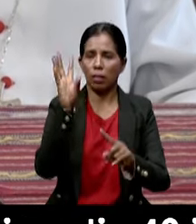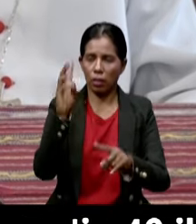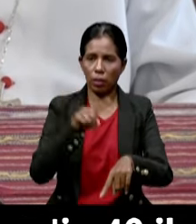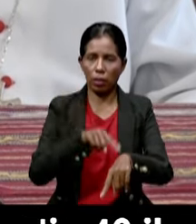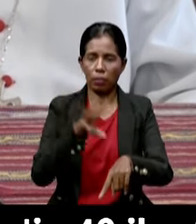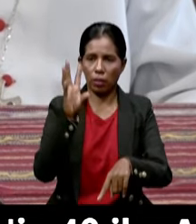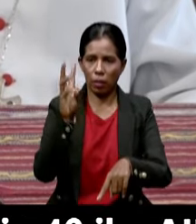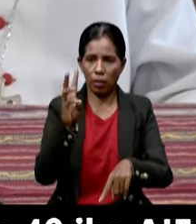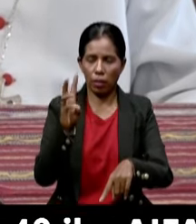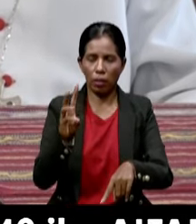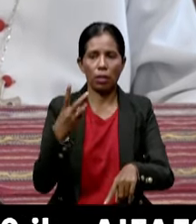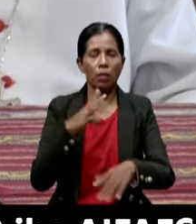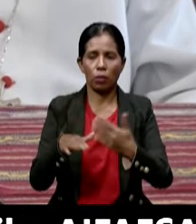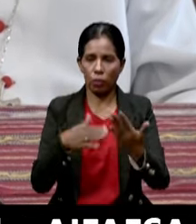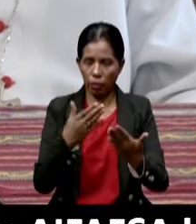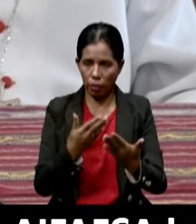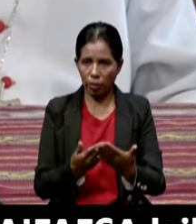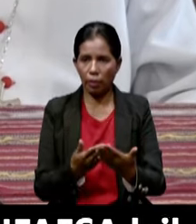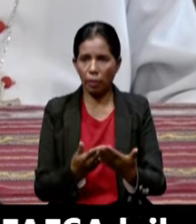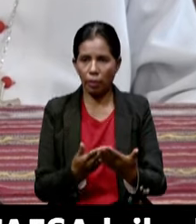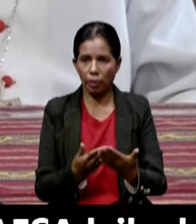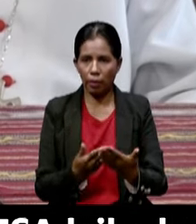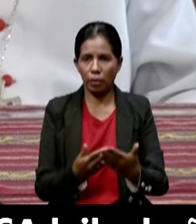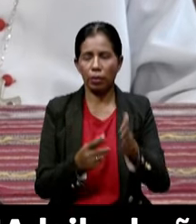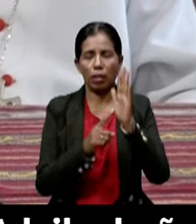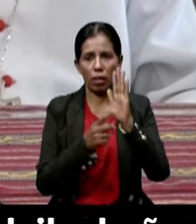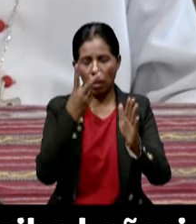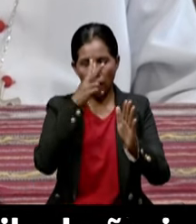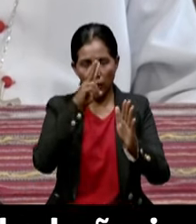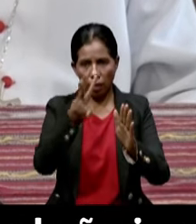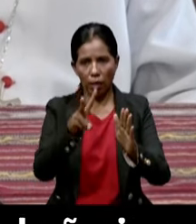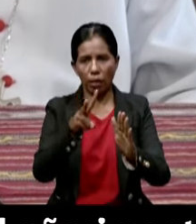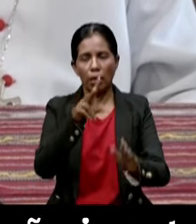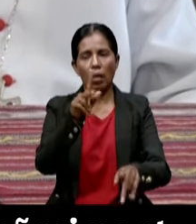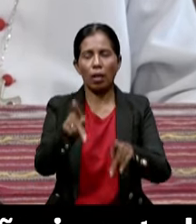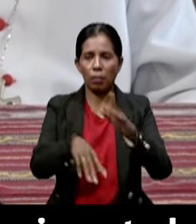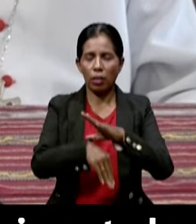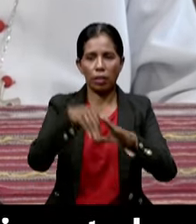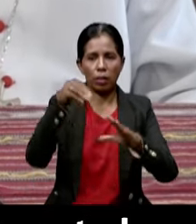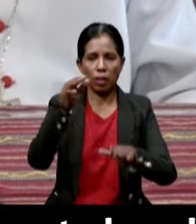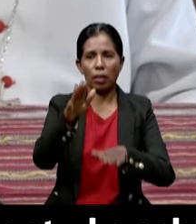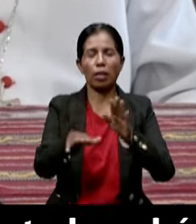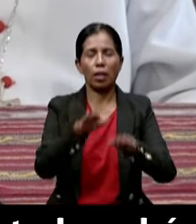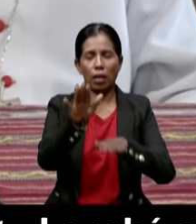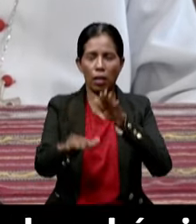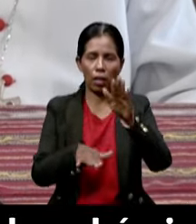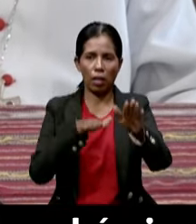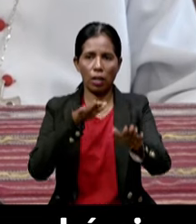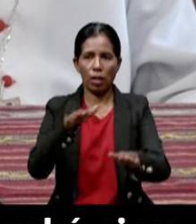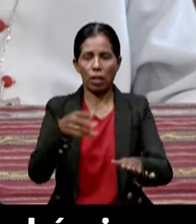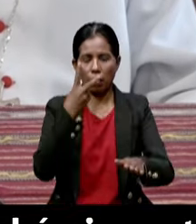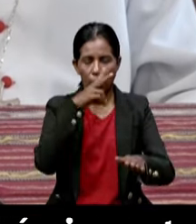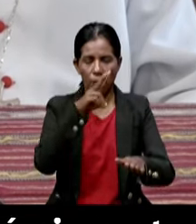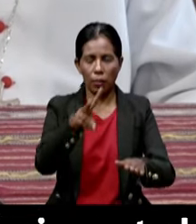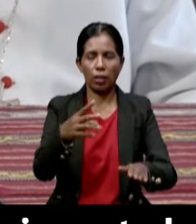fiéis poderão também se aproximar, ver o Papa que sai e que vai ao